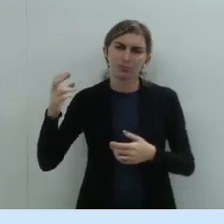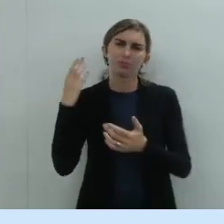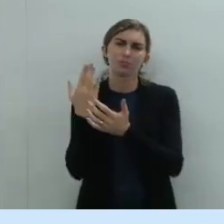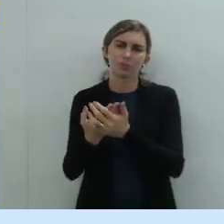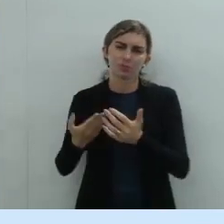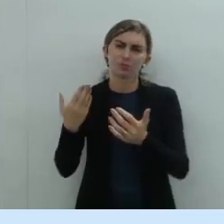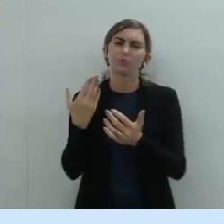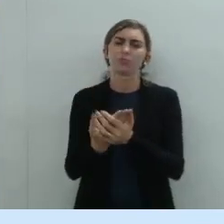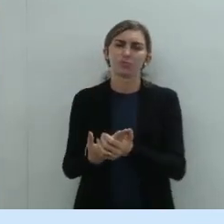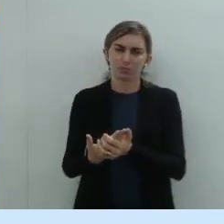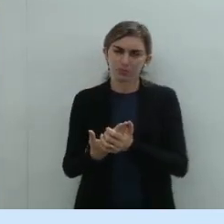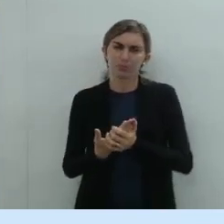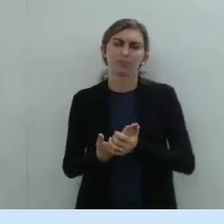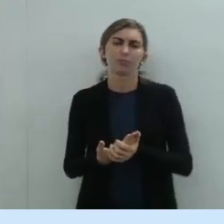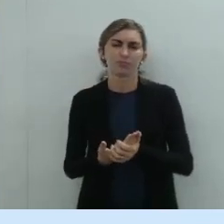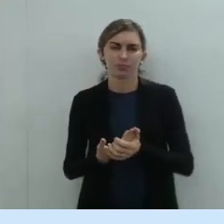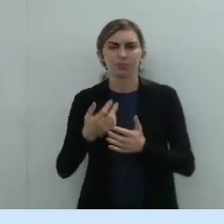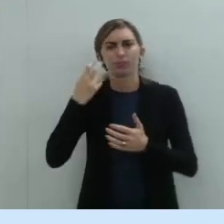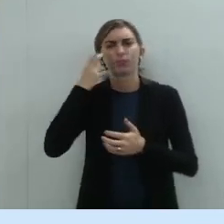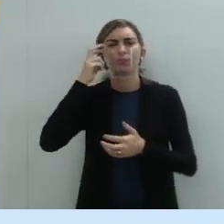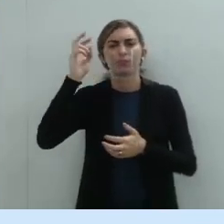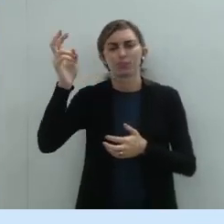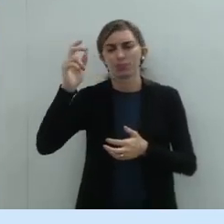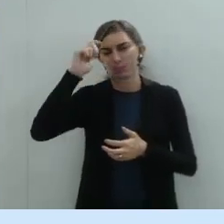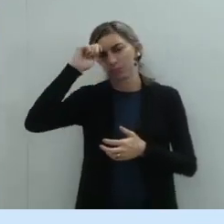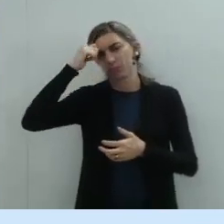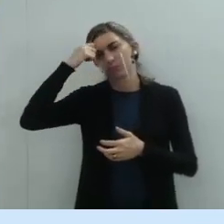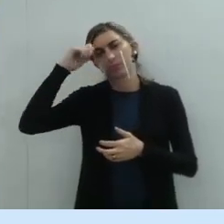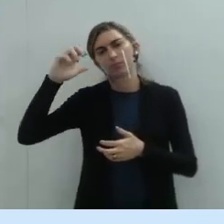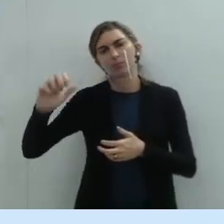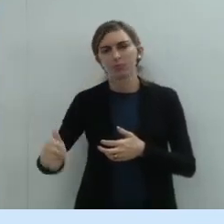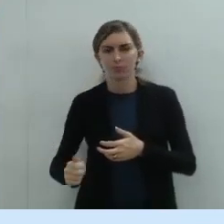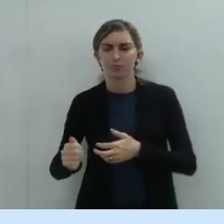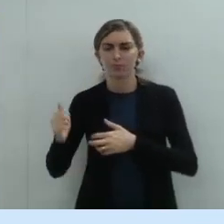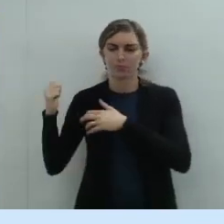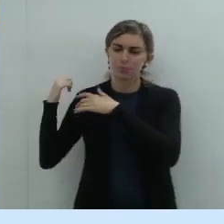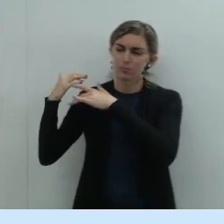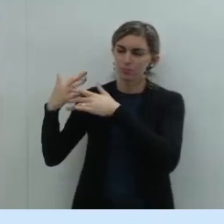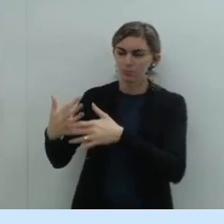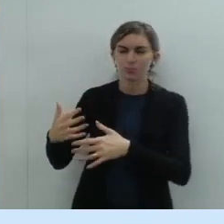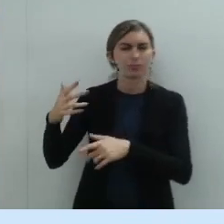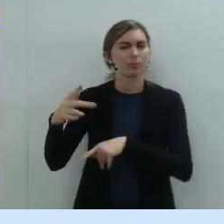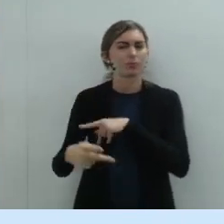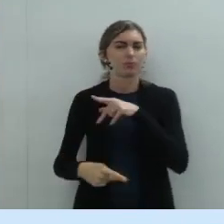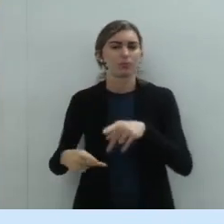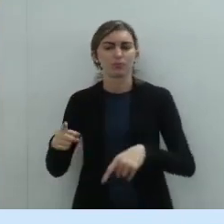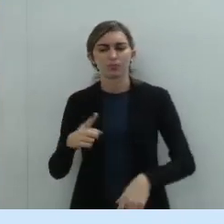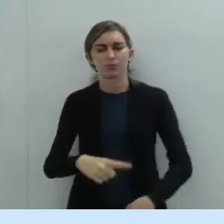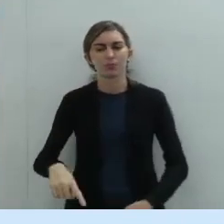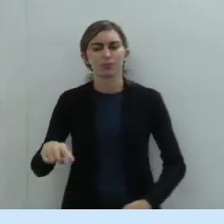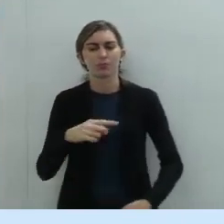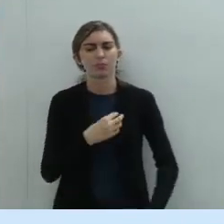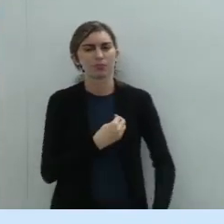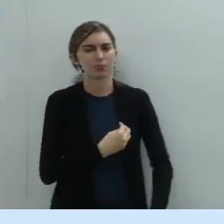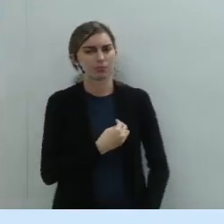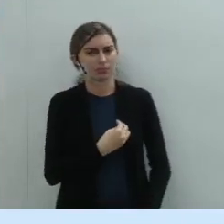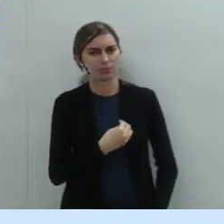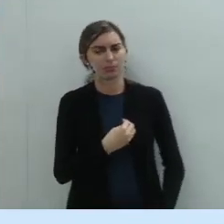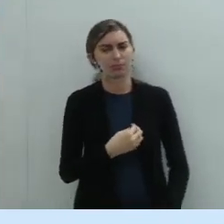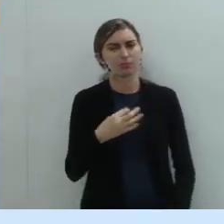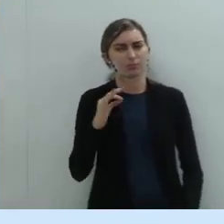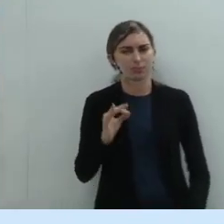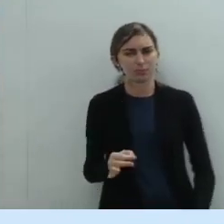estudar bastante essa cultura africana, o legado desse povo para a nossa vida,